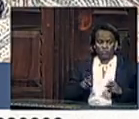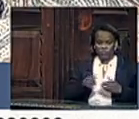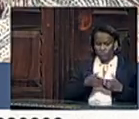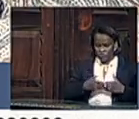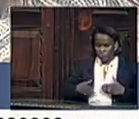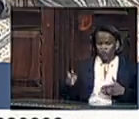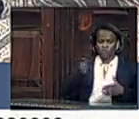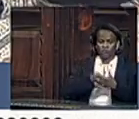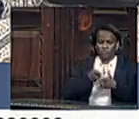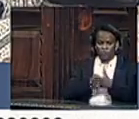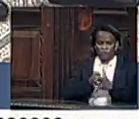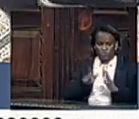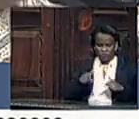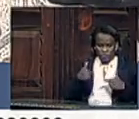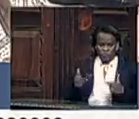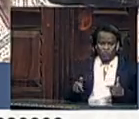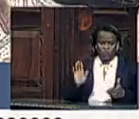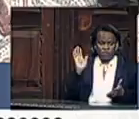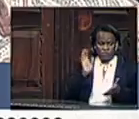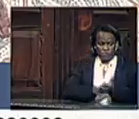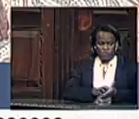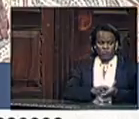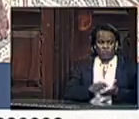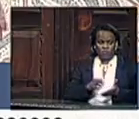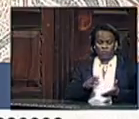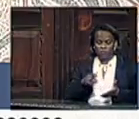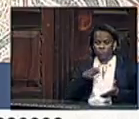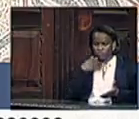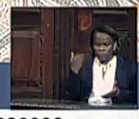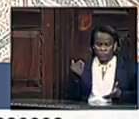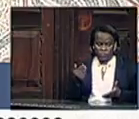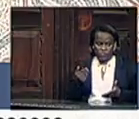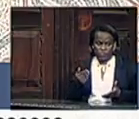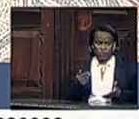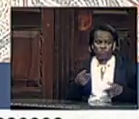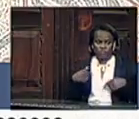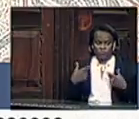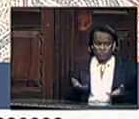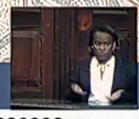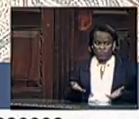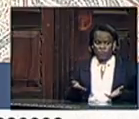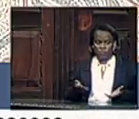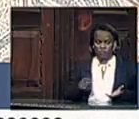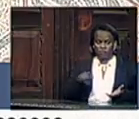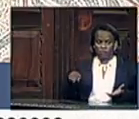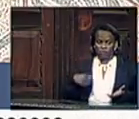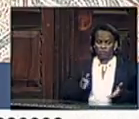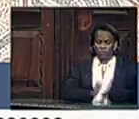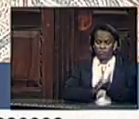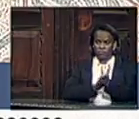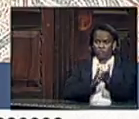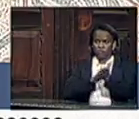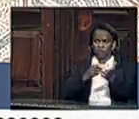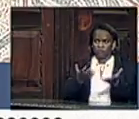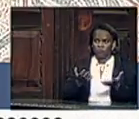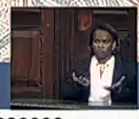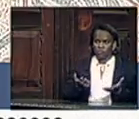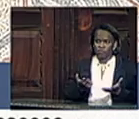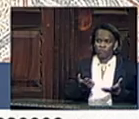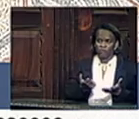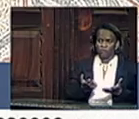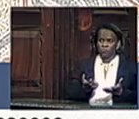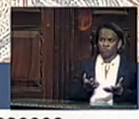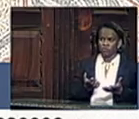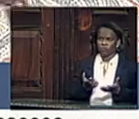na luta até os dias finais. De maneira que as nossas homenagens, e eu